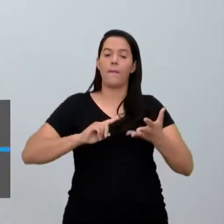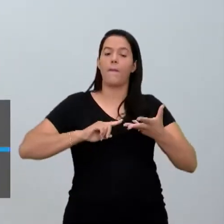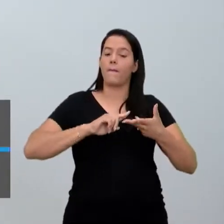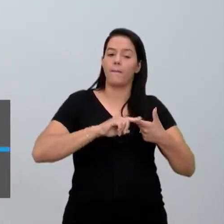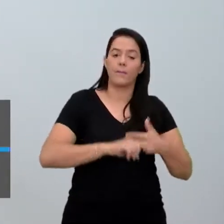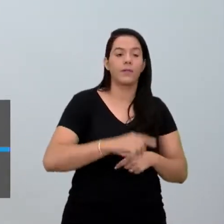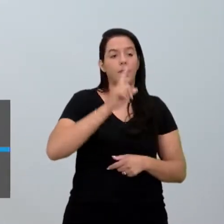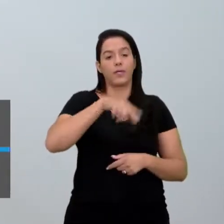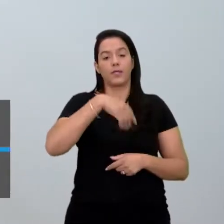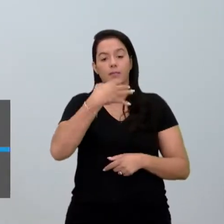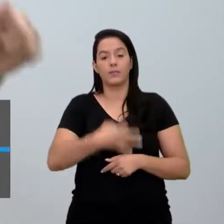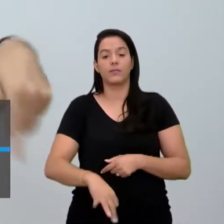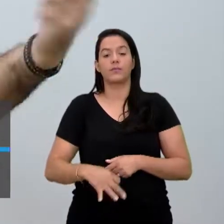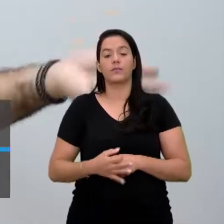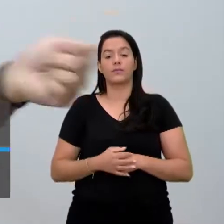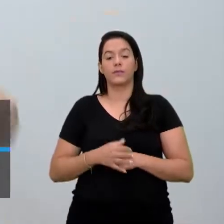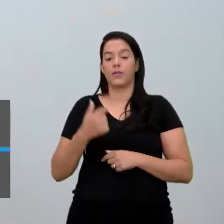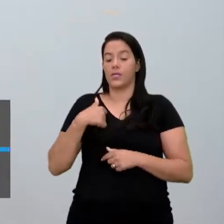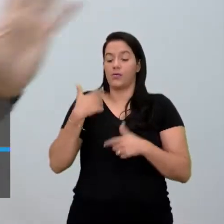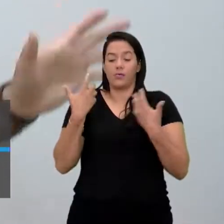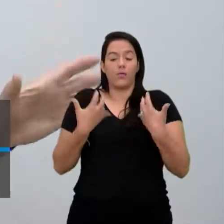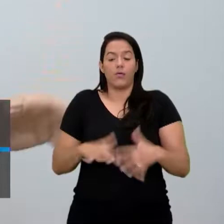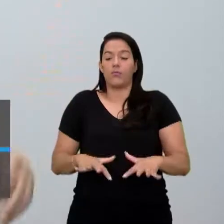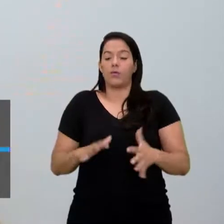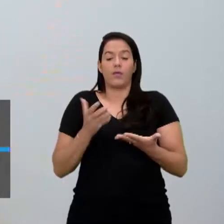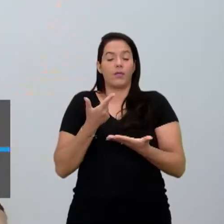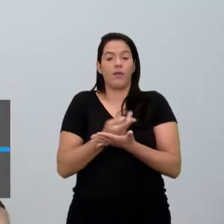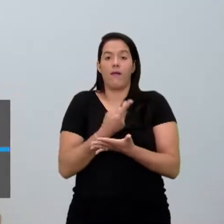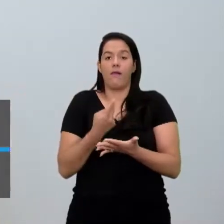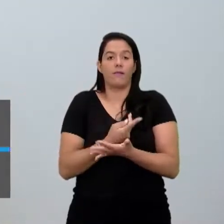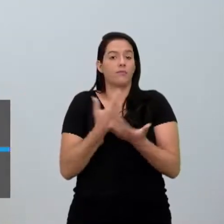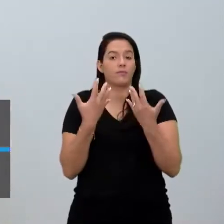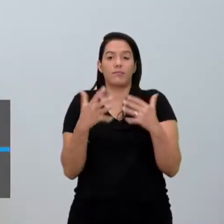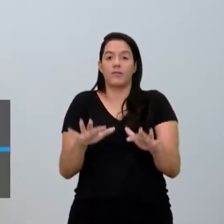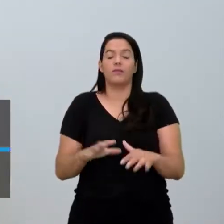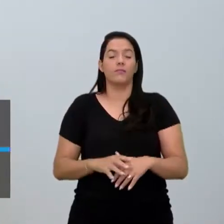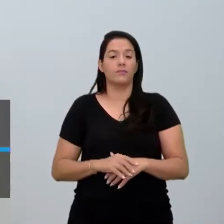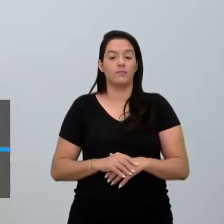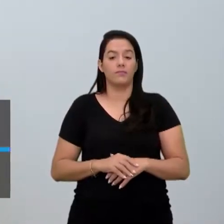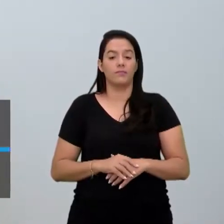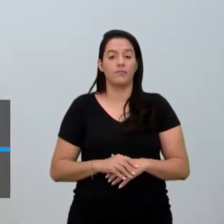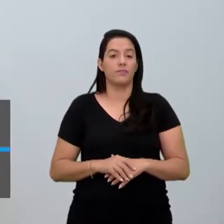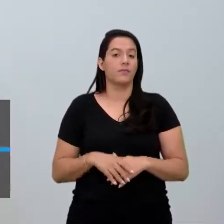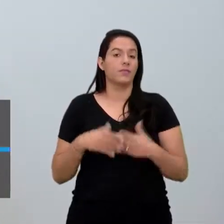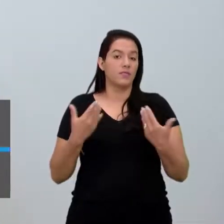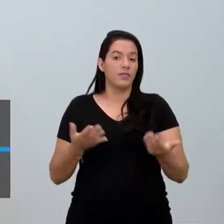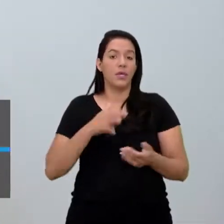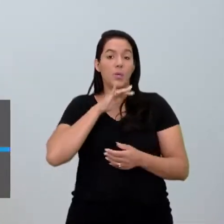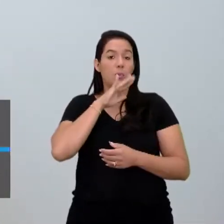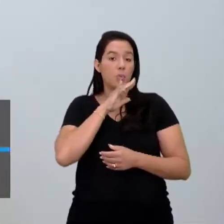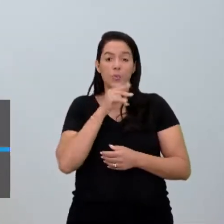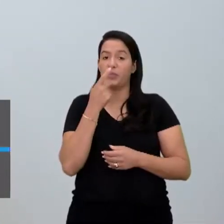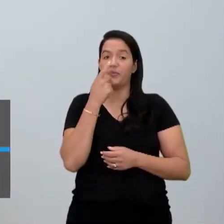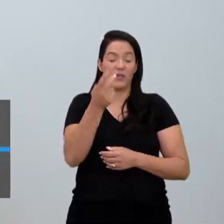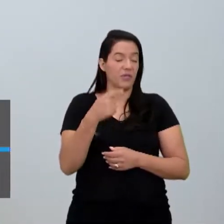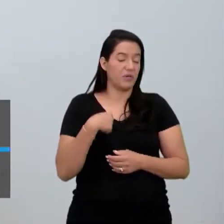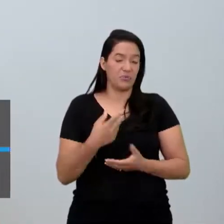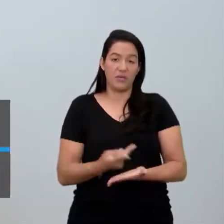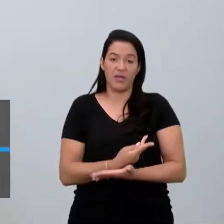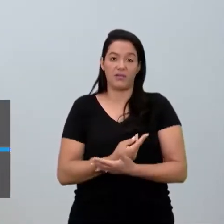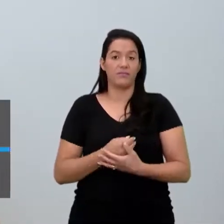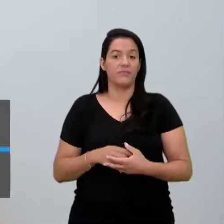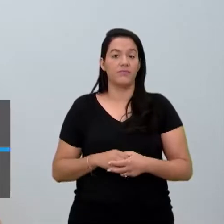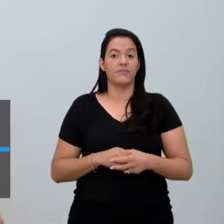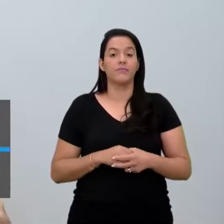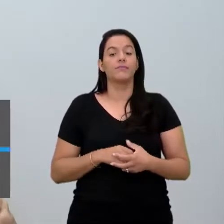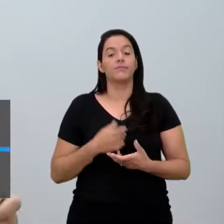mas é justificado eu acreditar na mentira. Eu não quero estar errada. Uhum. É muito ruim dizer que você está errado.